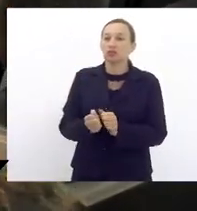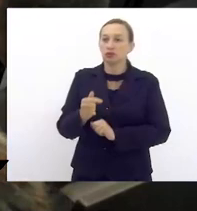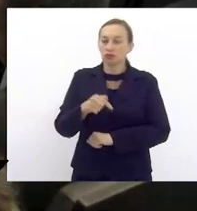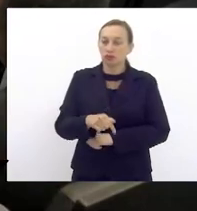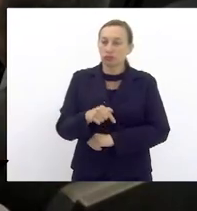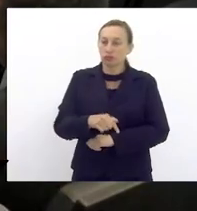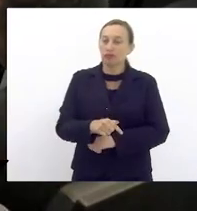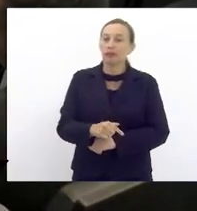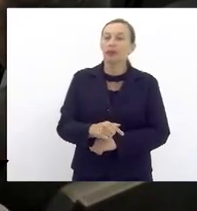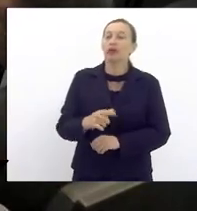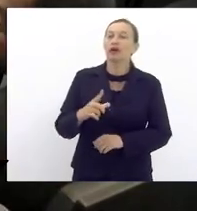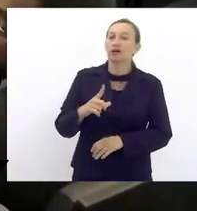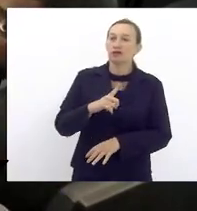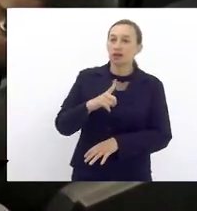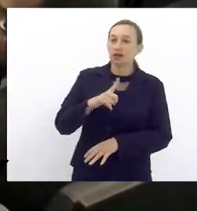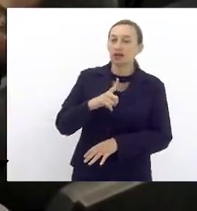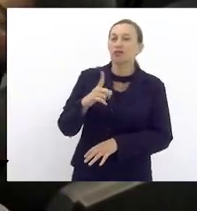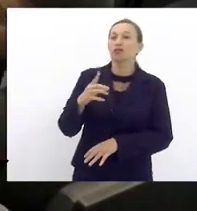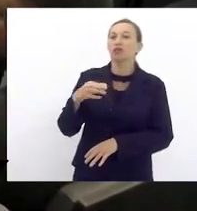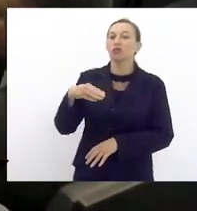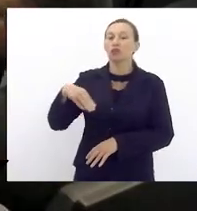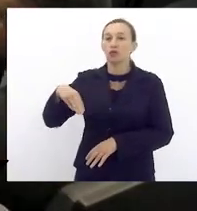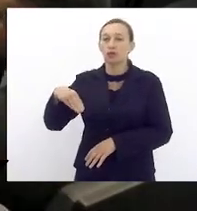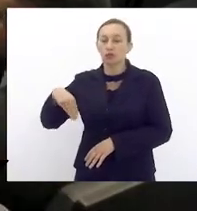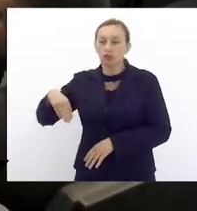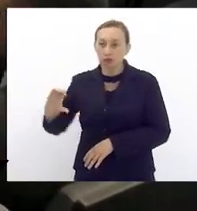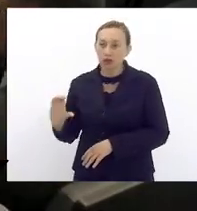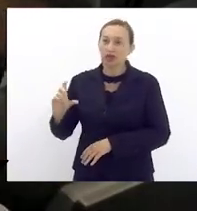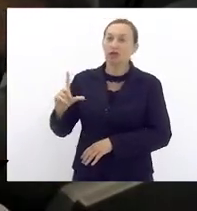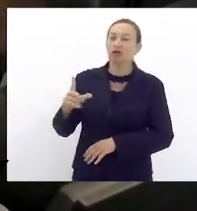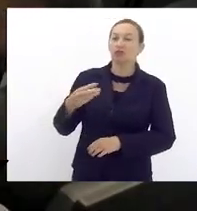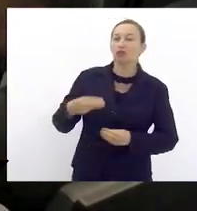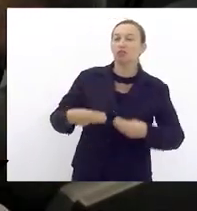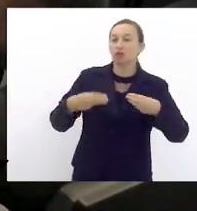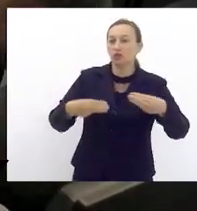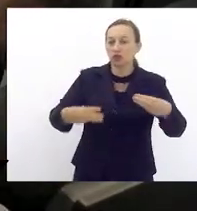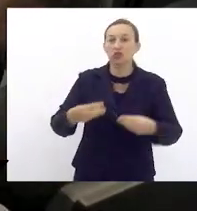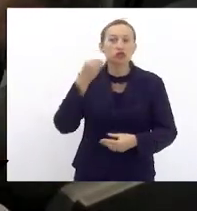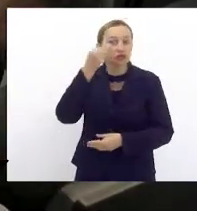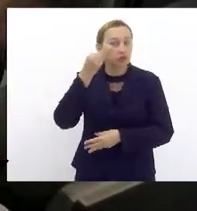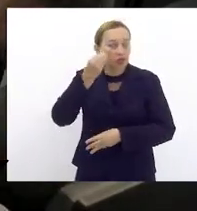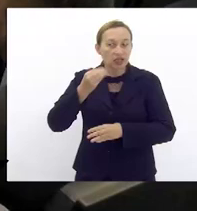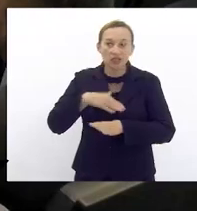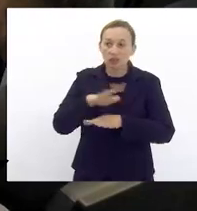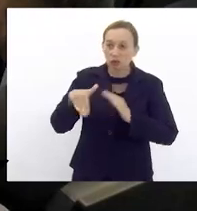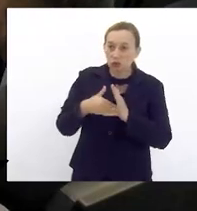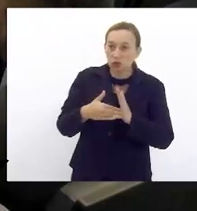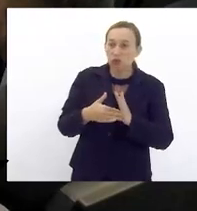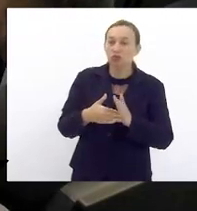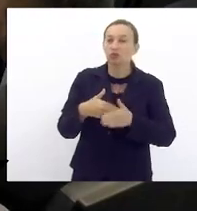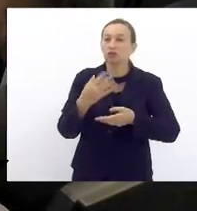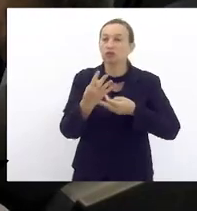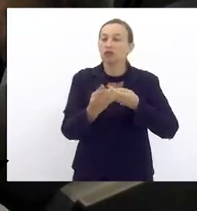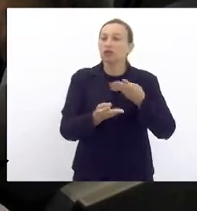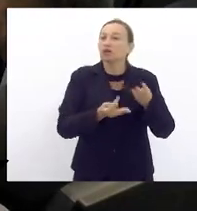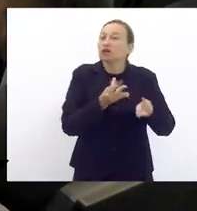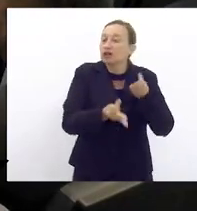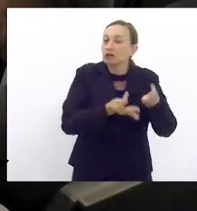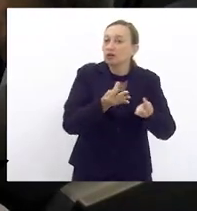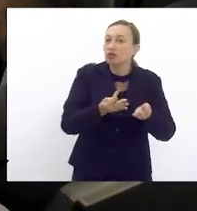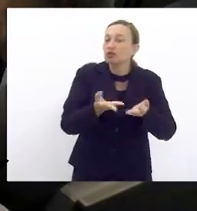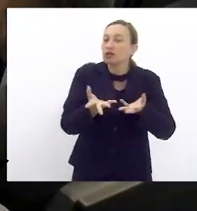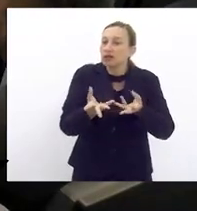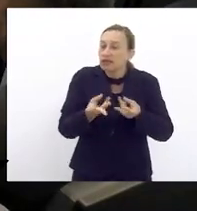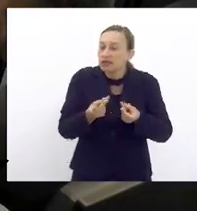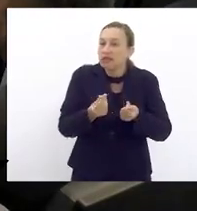deputado a altura do Mickey que foi ministro que tem todo uma experiência toda uma tratativa e toda uma sensibilidade frente